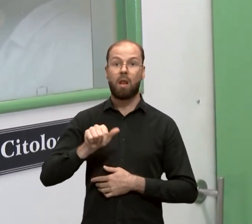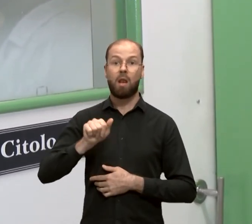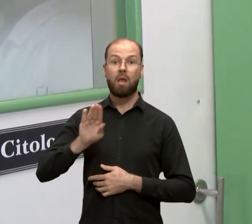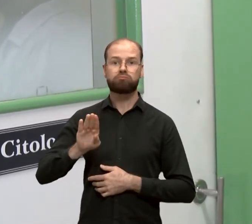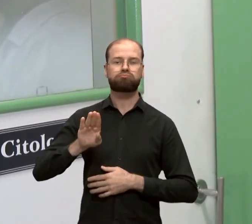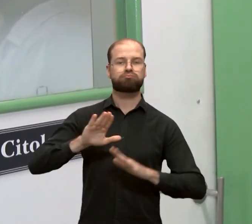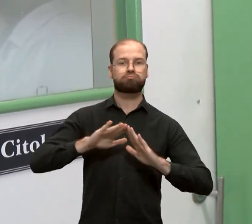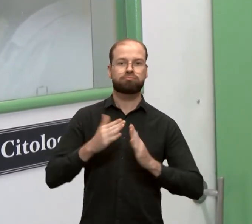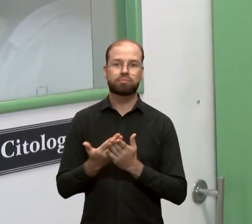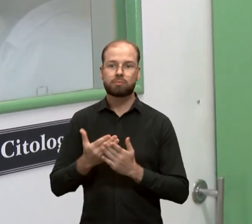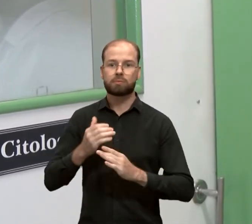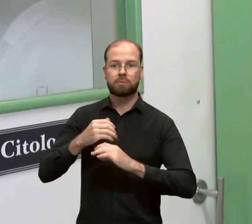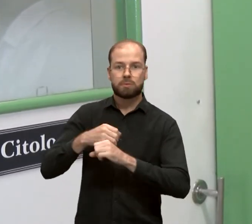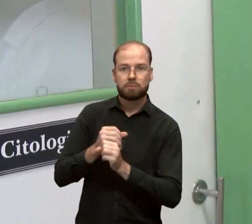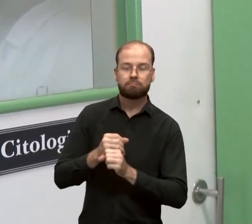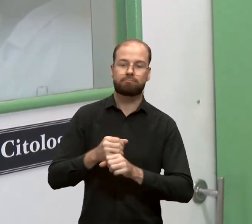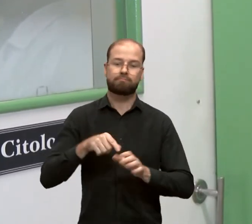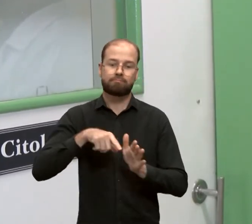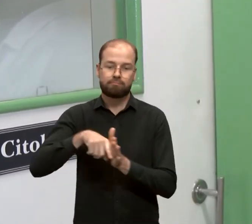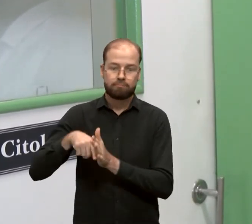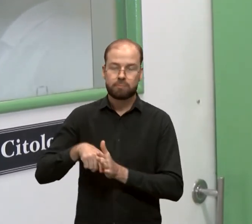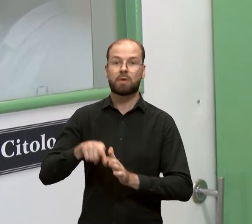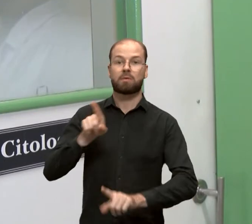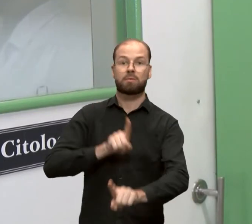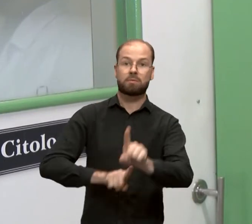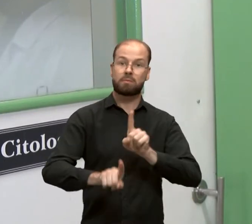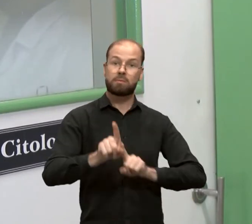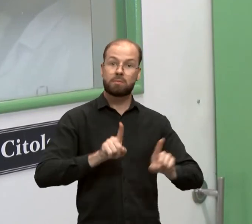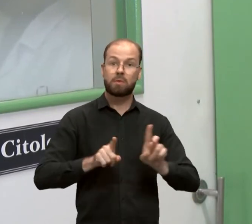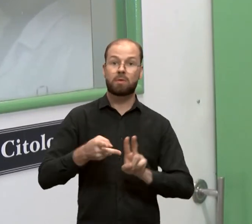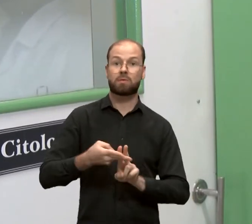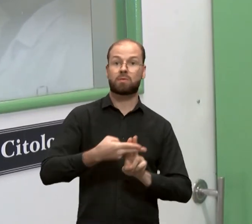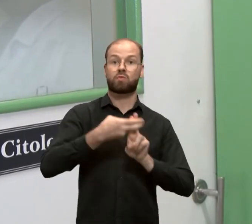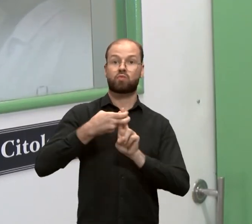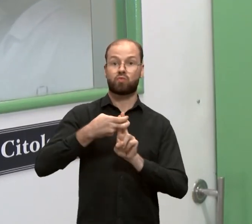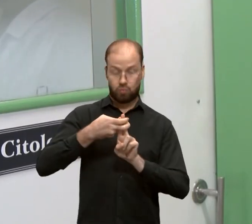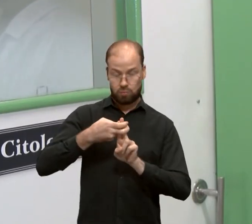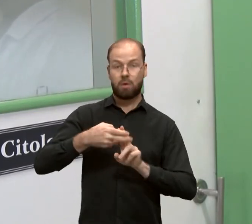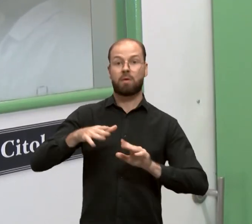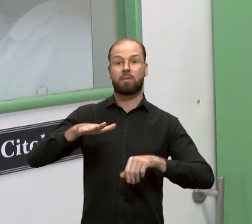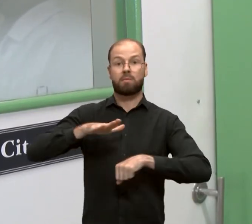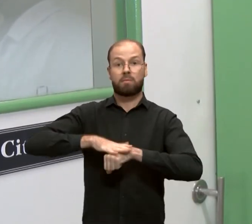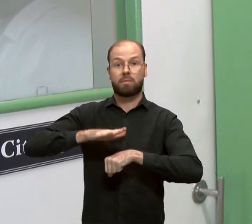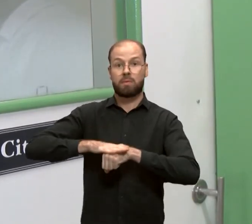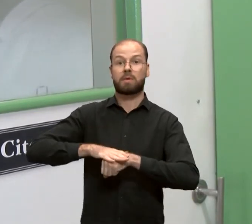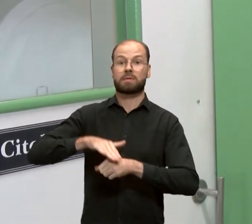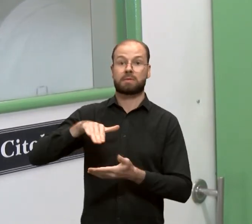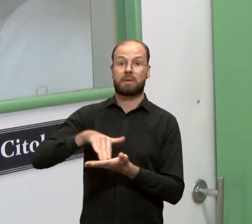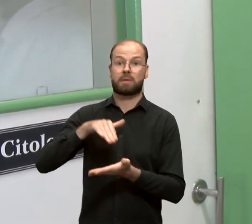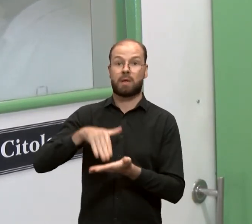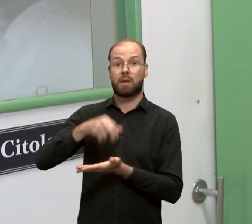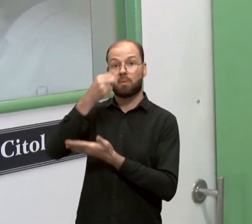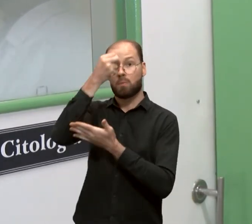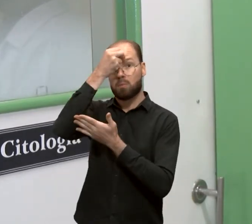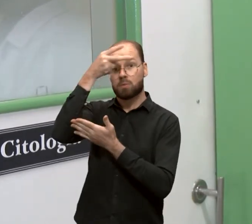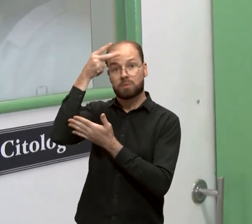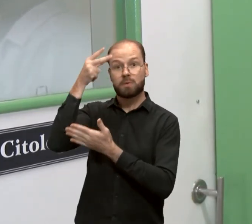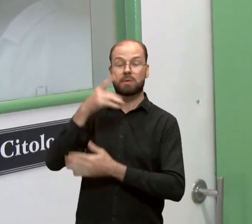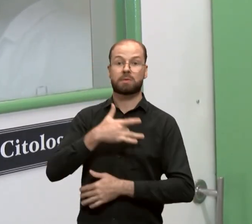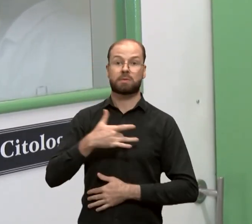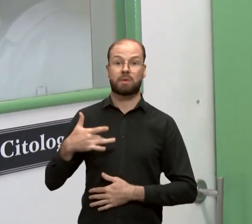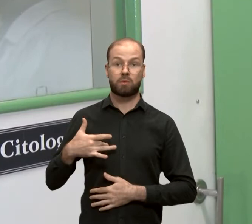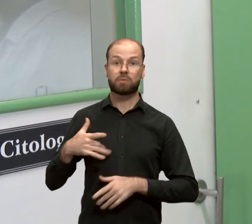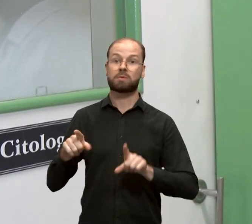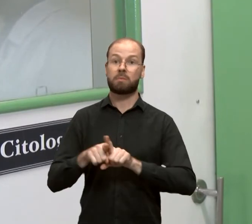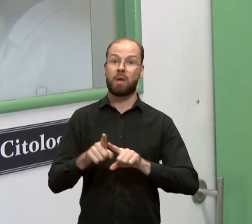pacientes provenientes do SUS, encaminhados pela Secretaria Municipal de Saúde, e também atendemos também pacientes